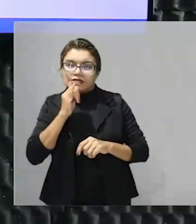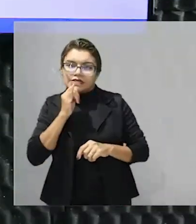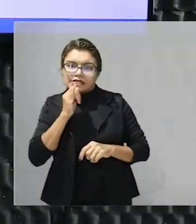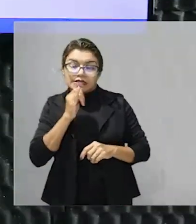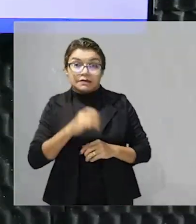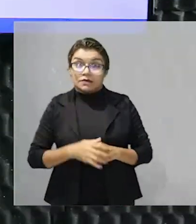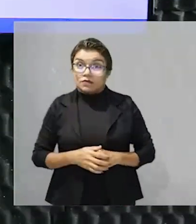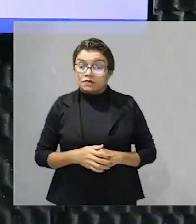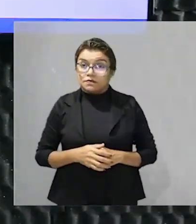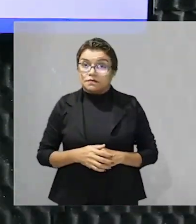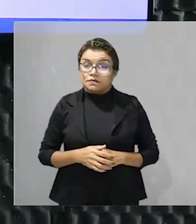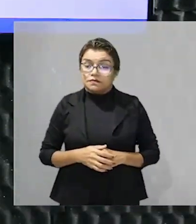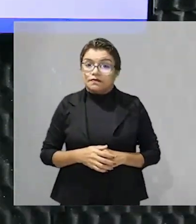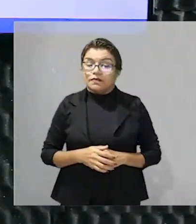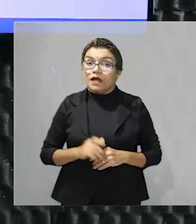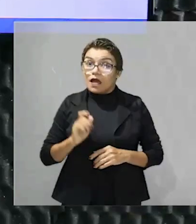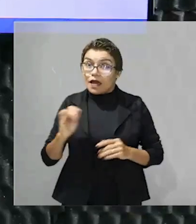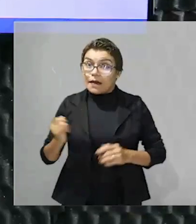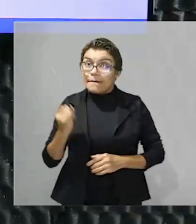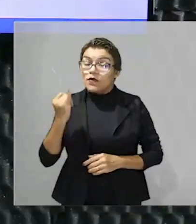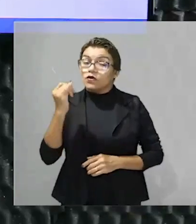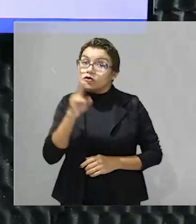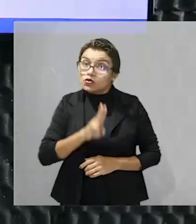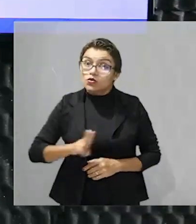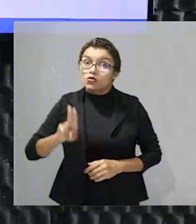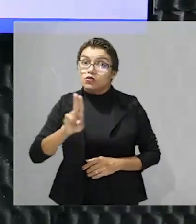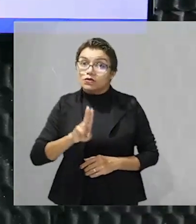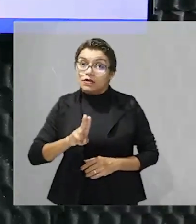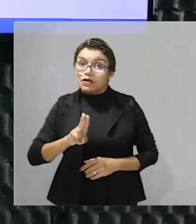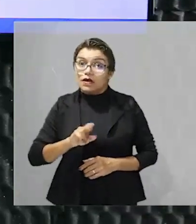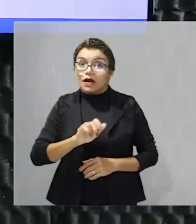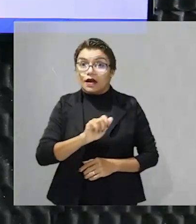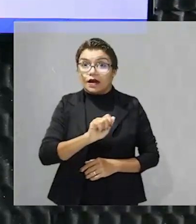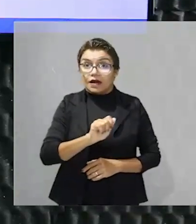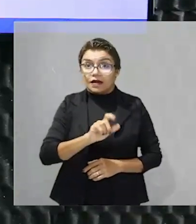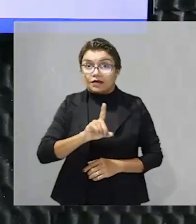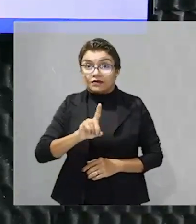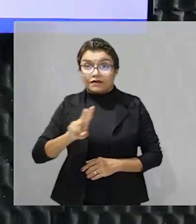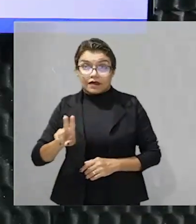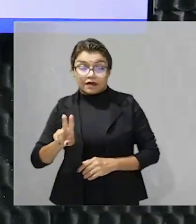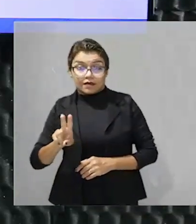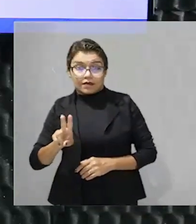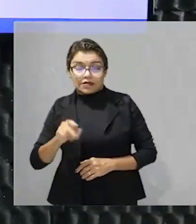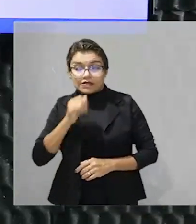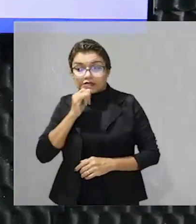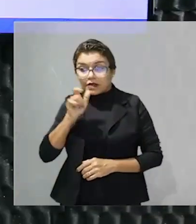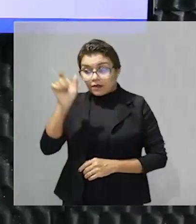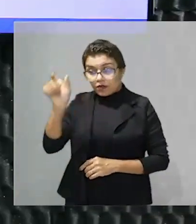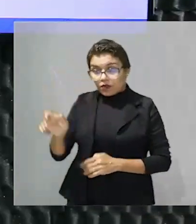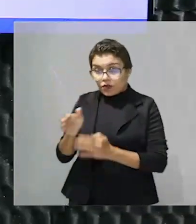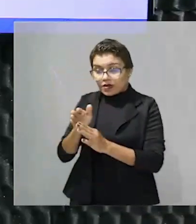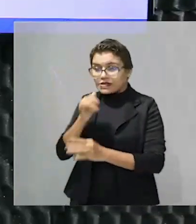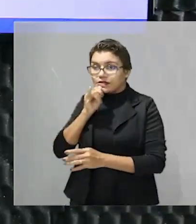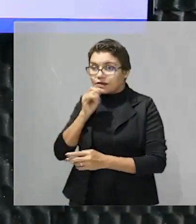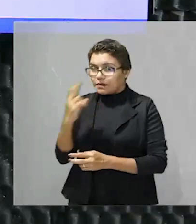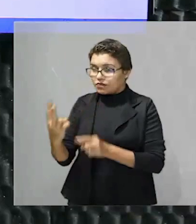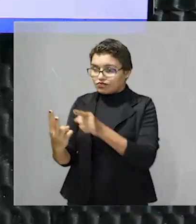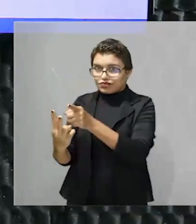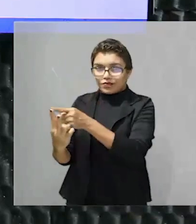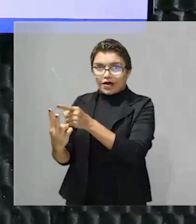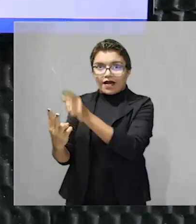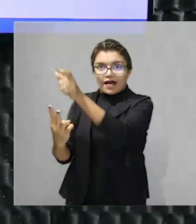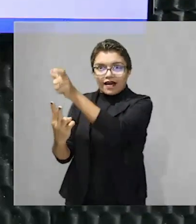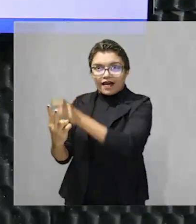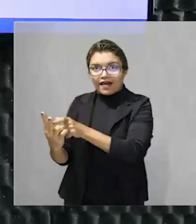não esqueça de usar um advérbio. Então, ele, estrangeiro, aponta para o americano